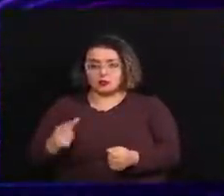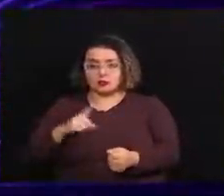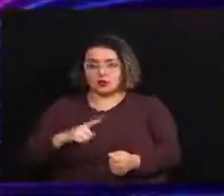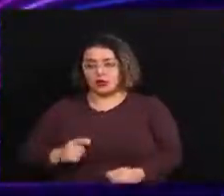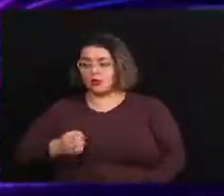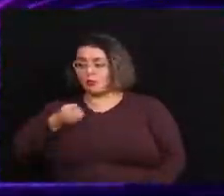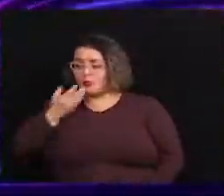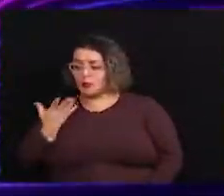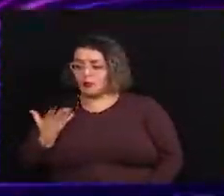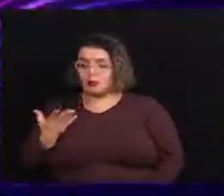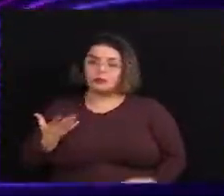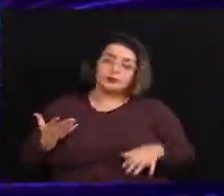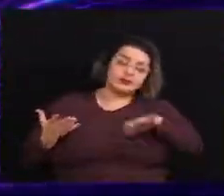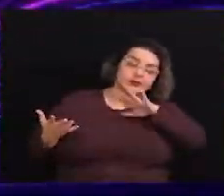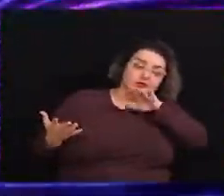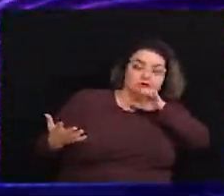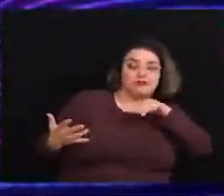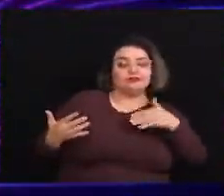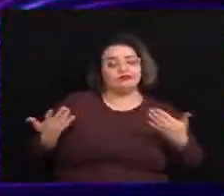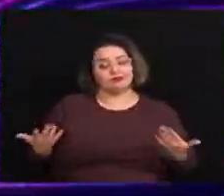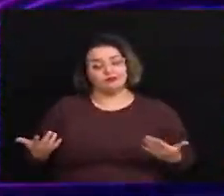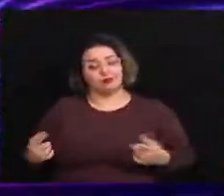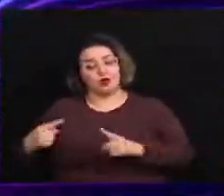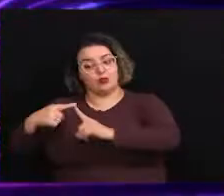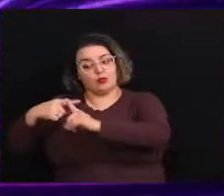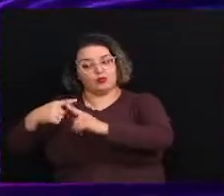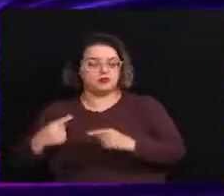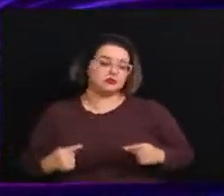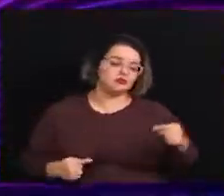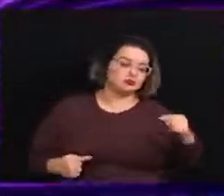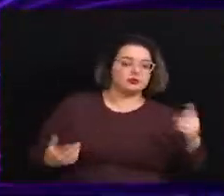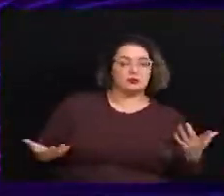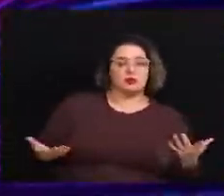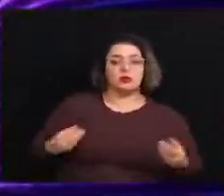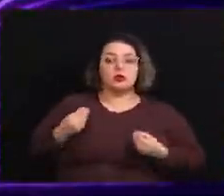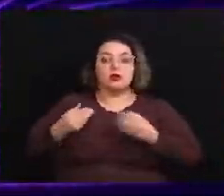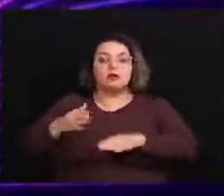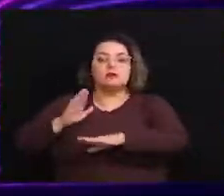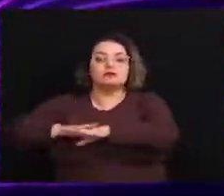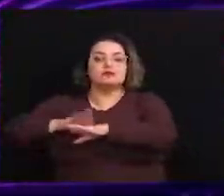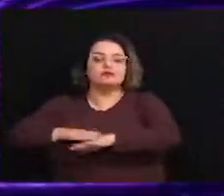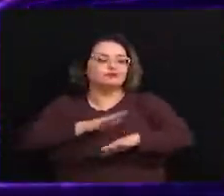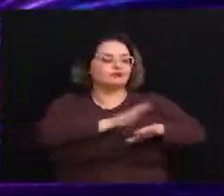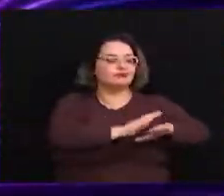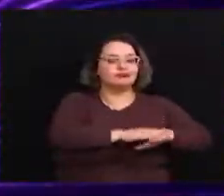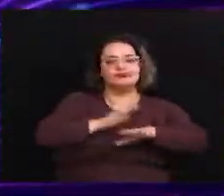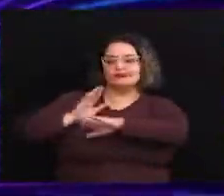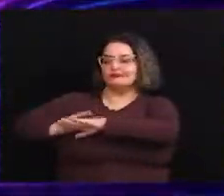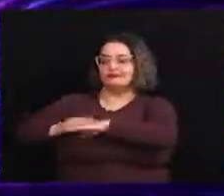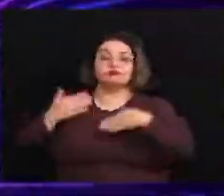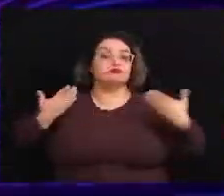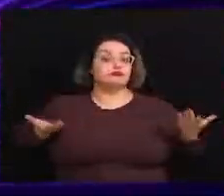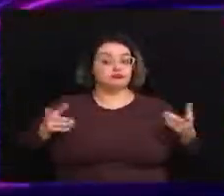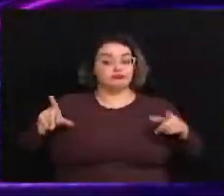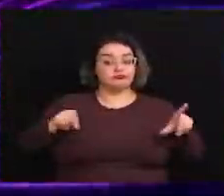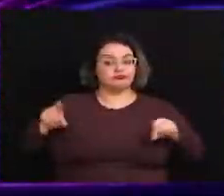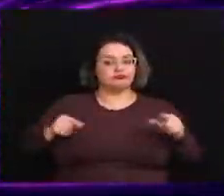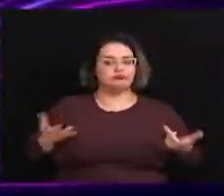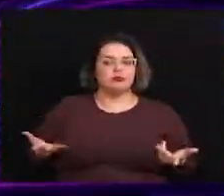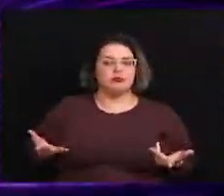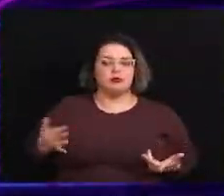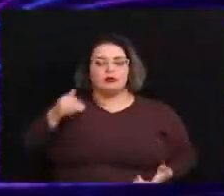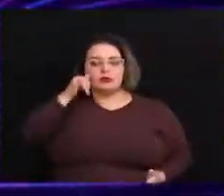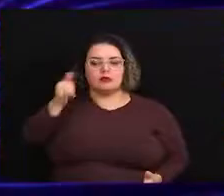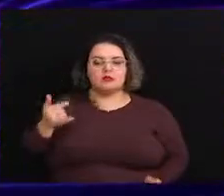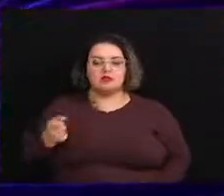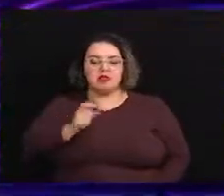um lado bom, um lado ruim, e aí é como cada um pratica isso. Então eu evito construir personagens